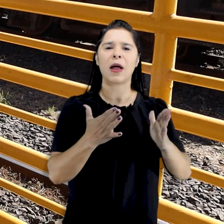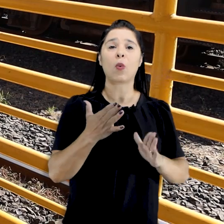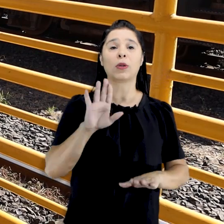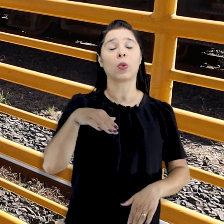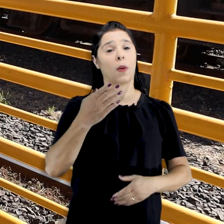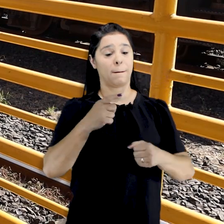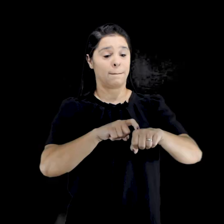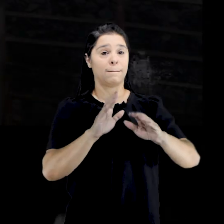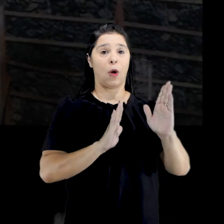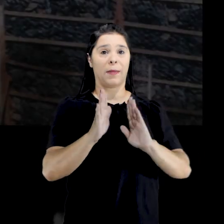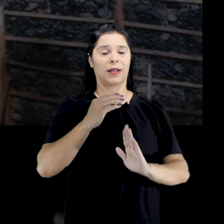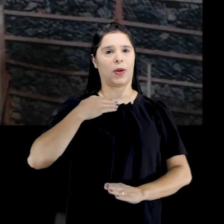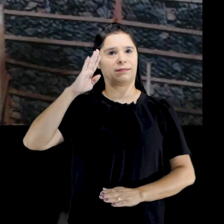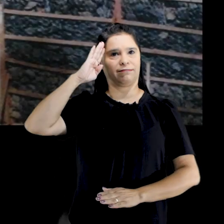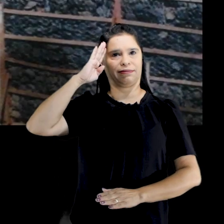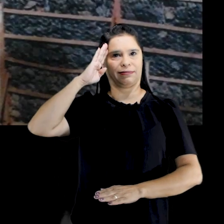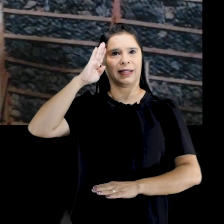o Exército,